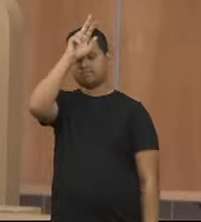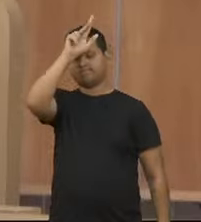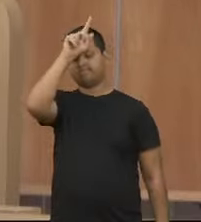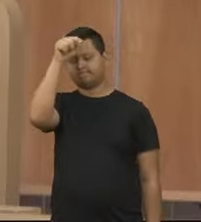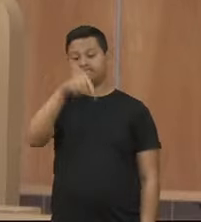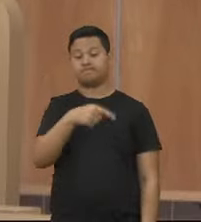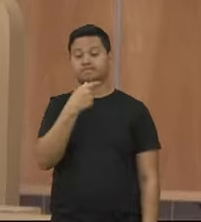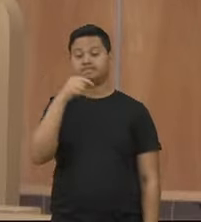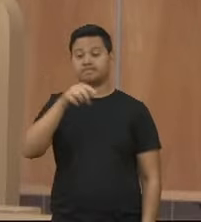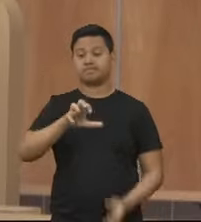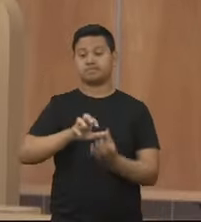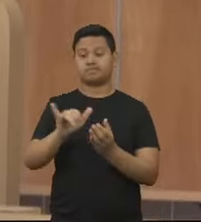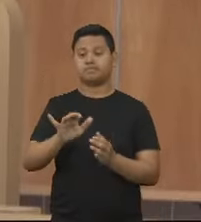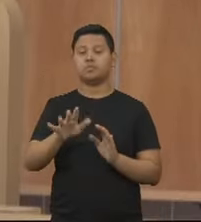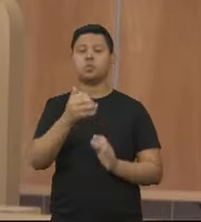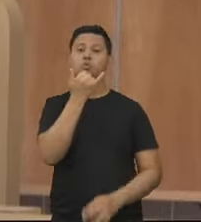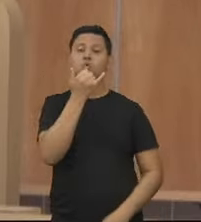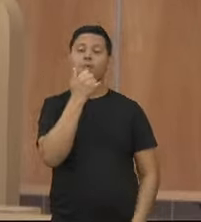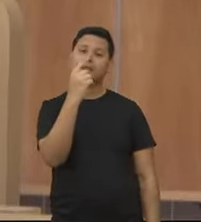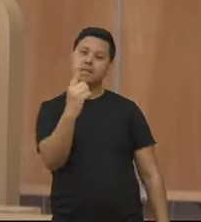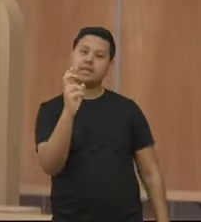Hernani? 15.